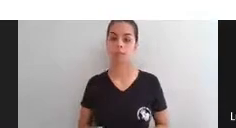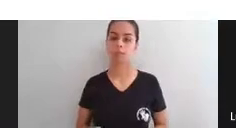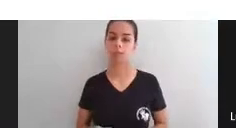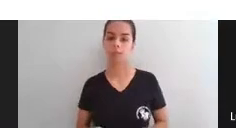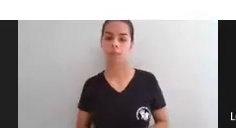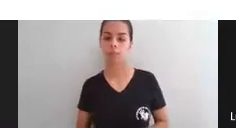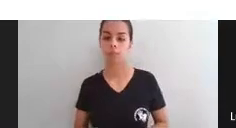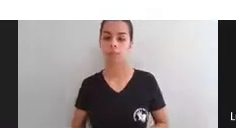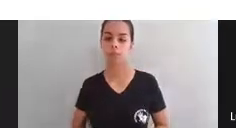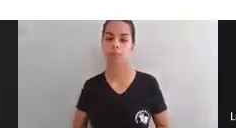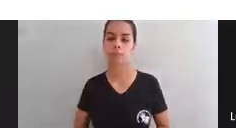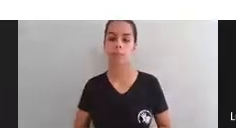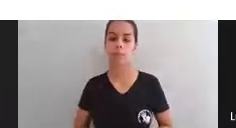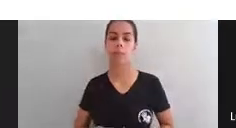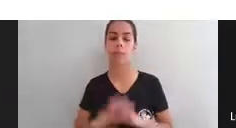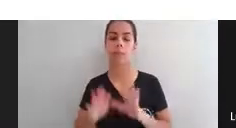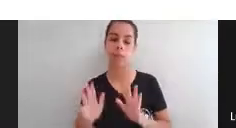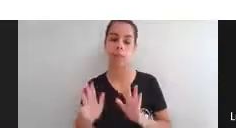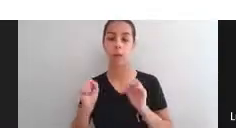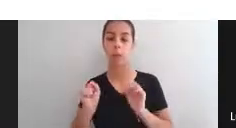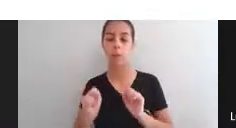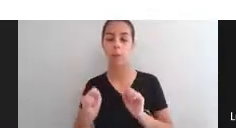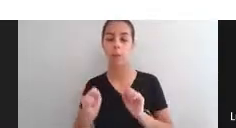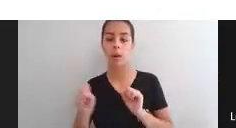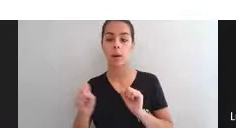Agora, a gente pode usar o argumento